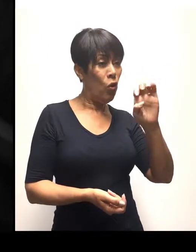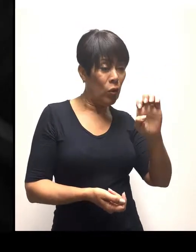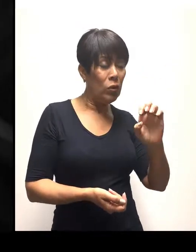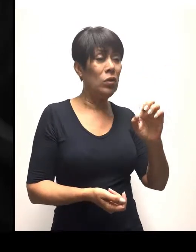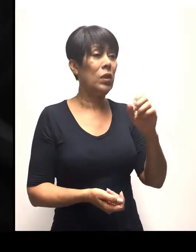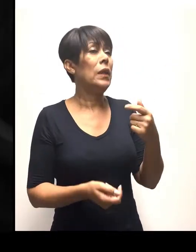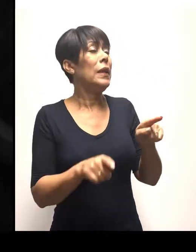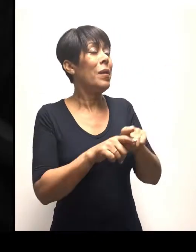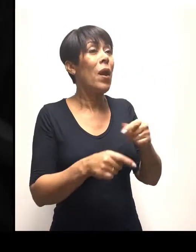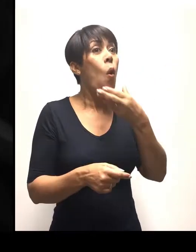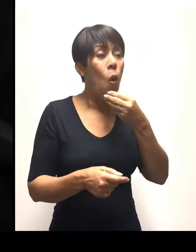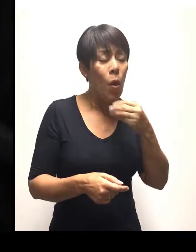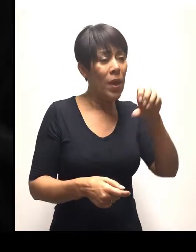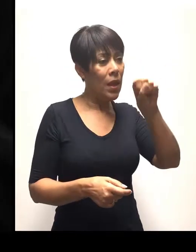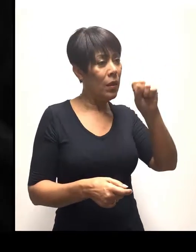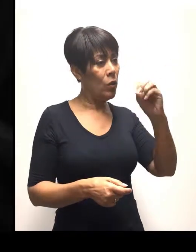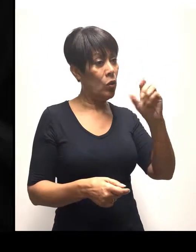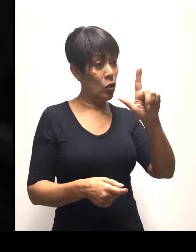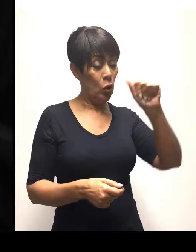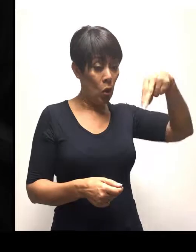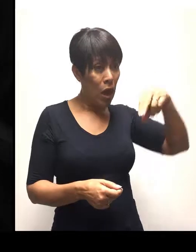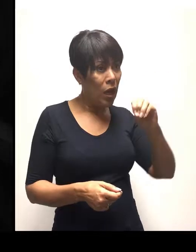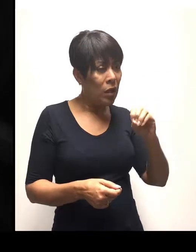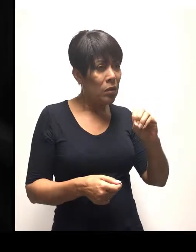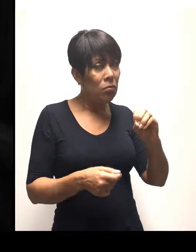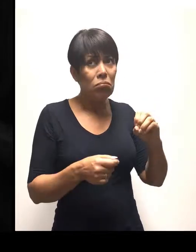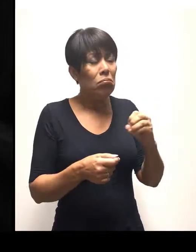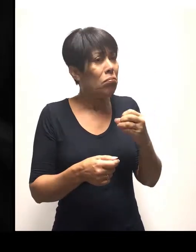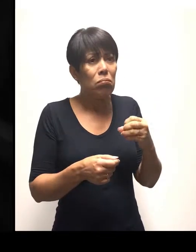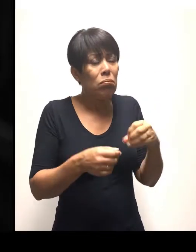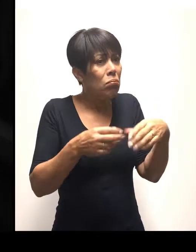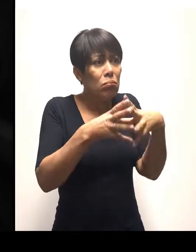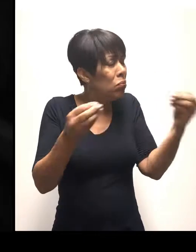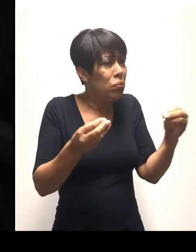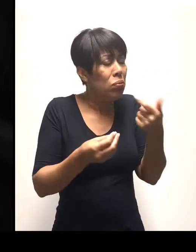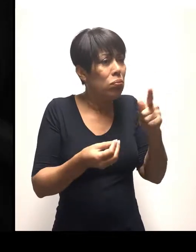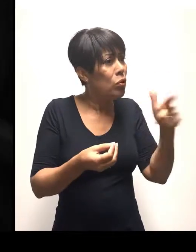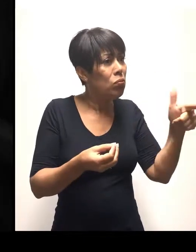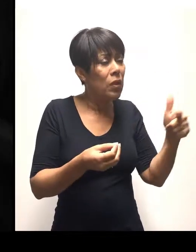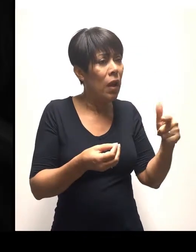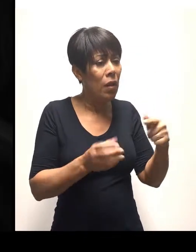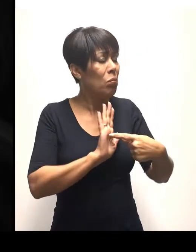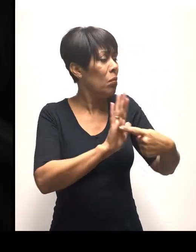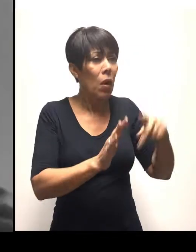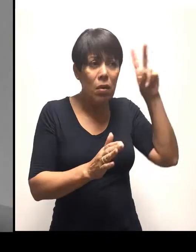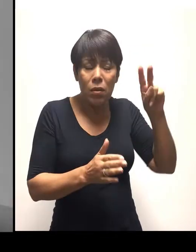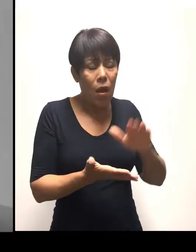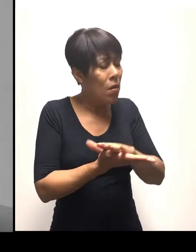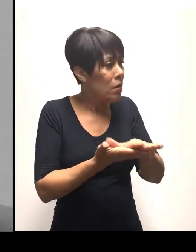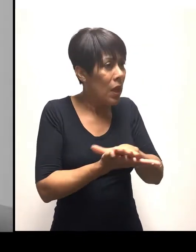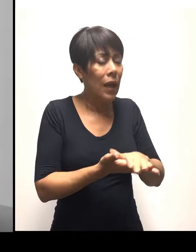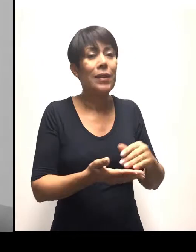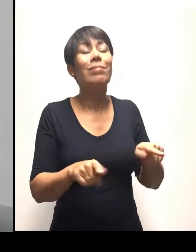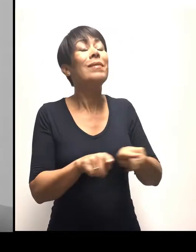mulheres, como Solano Trindade, né? Não aparece nas antologias, na história da literatura brasileira como poeta